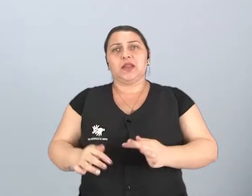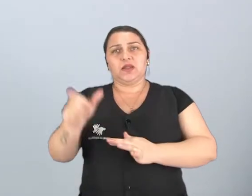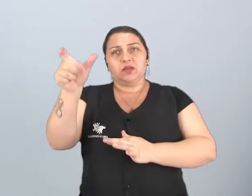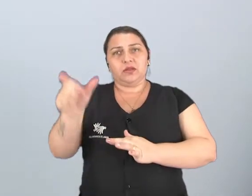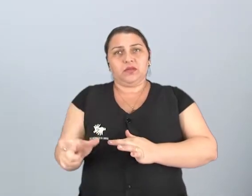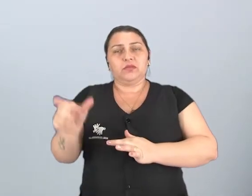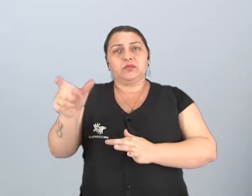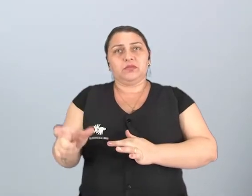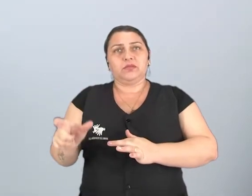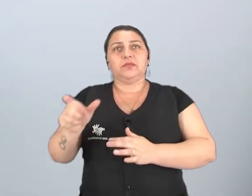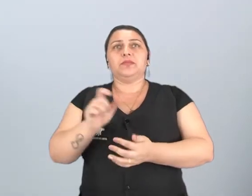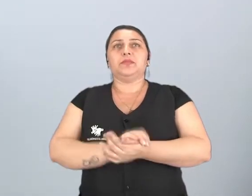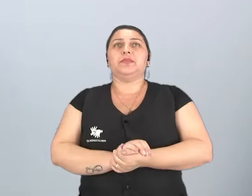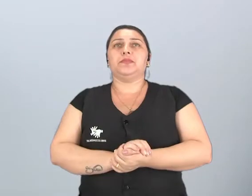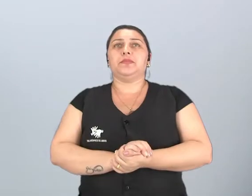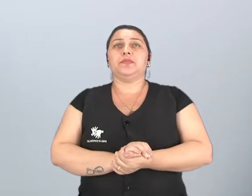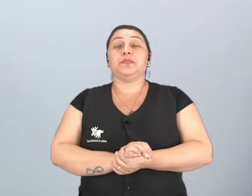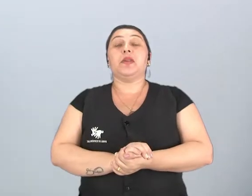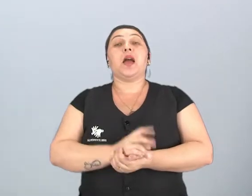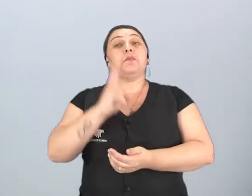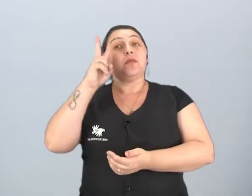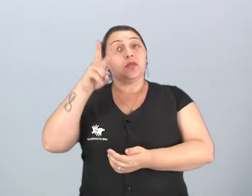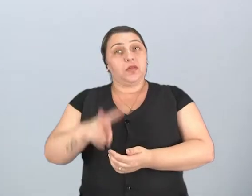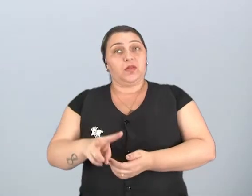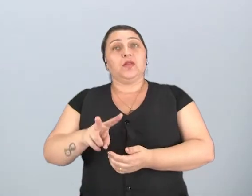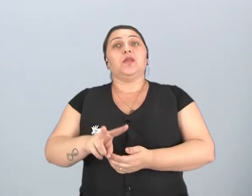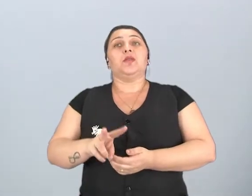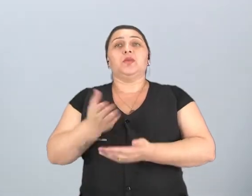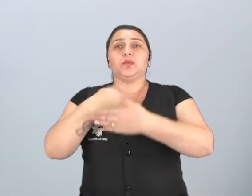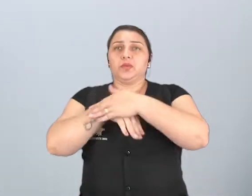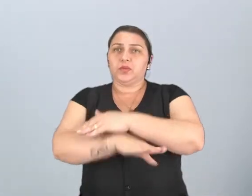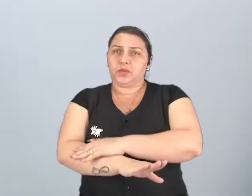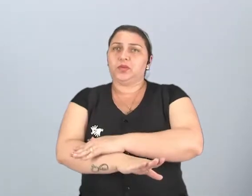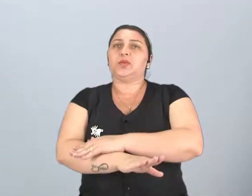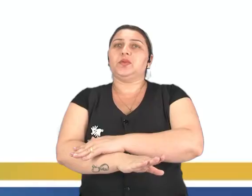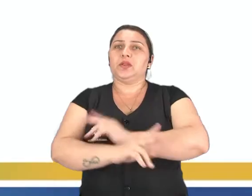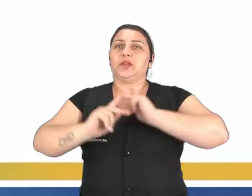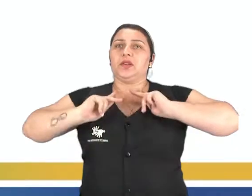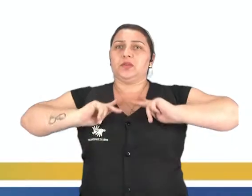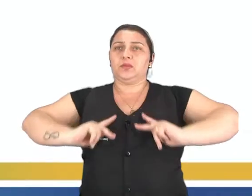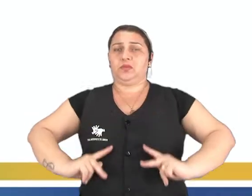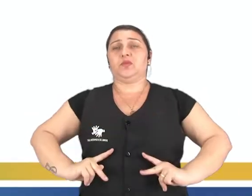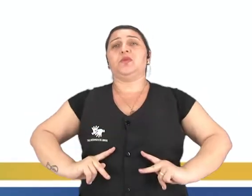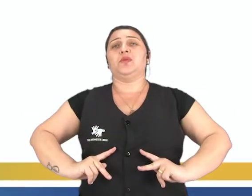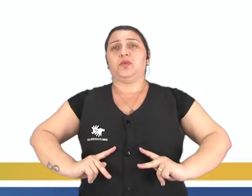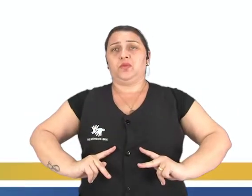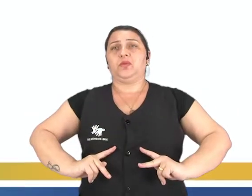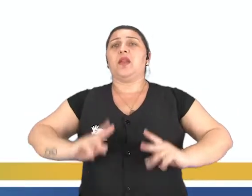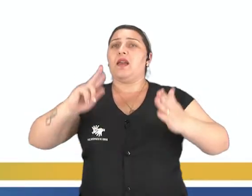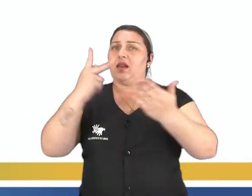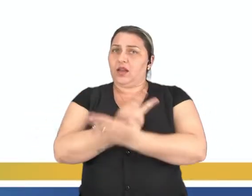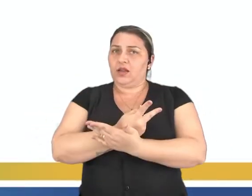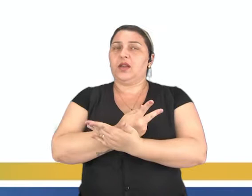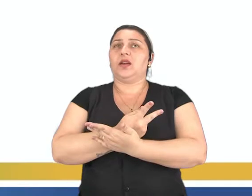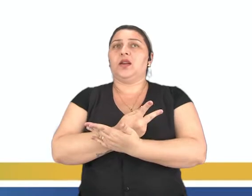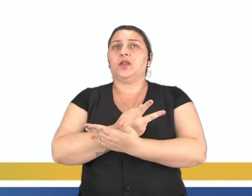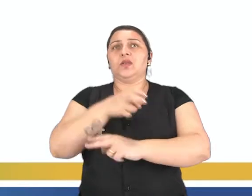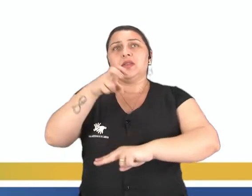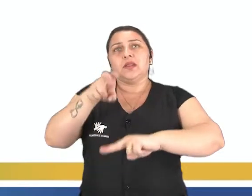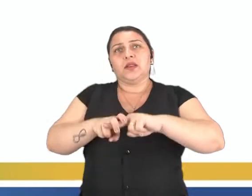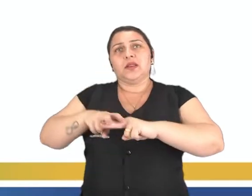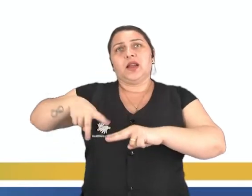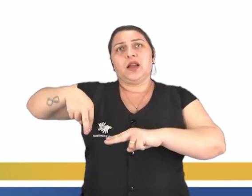Na coluna. E aí a gente pode ver sobre os hábitos posturais inadequados, né?